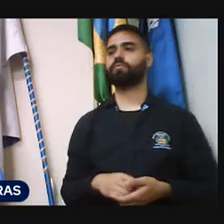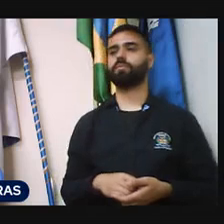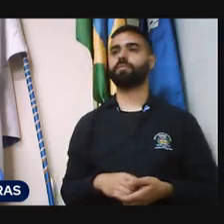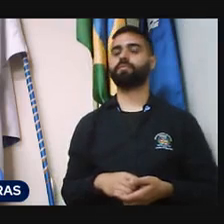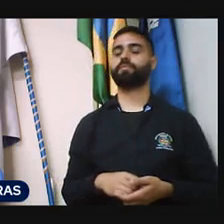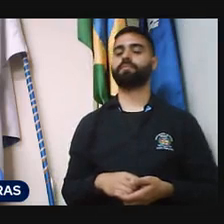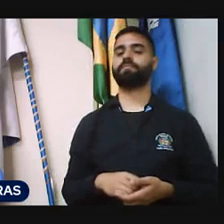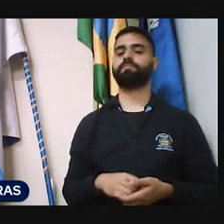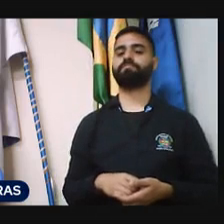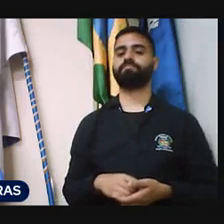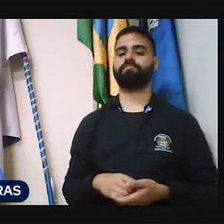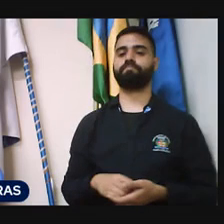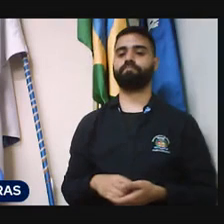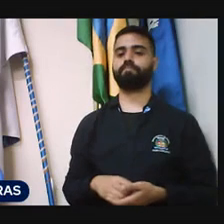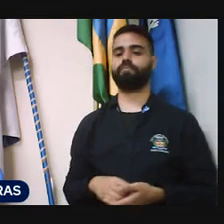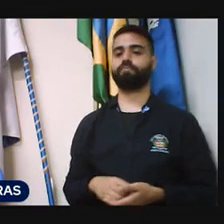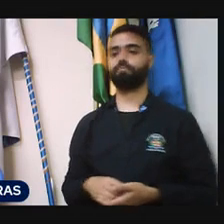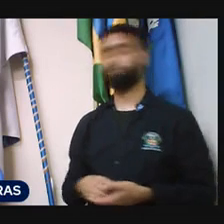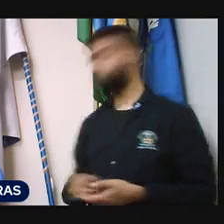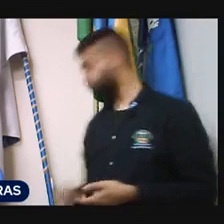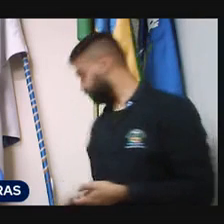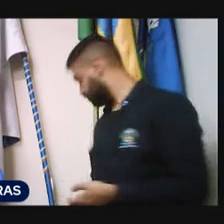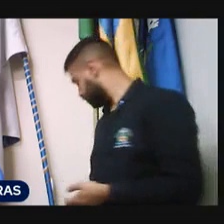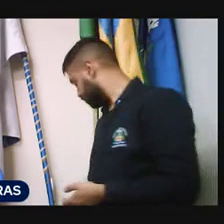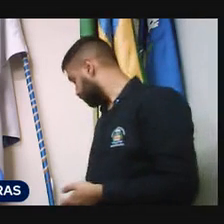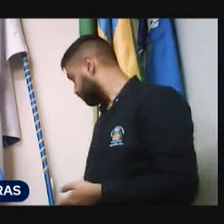vereador Ailton Batista